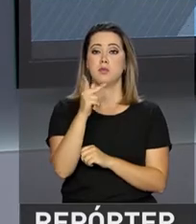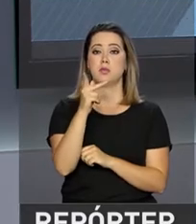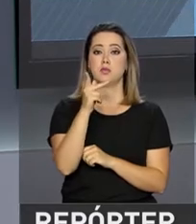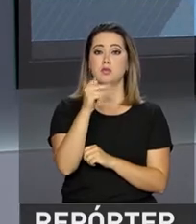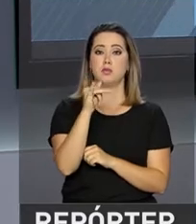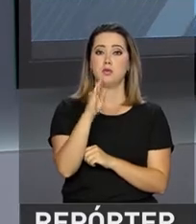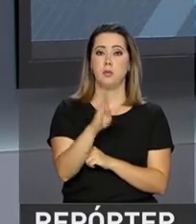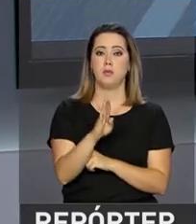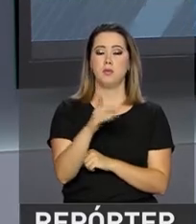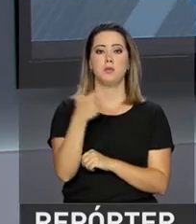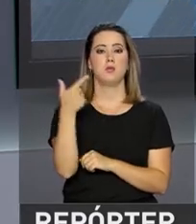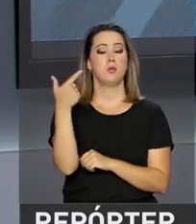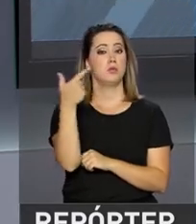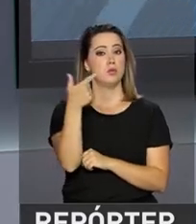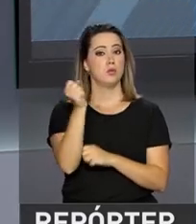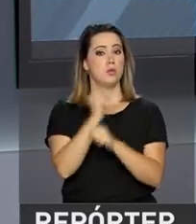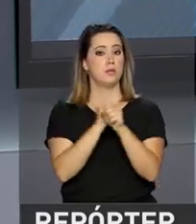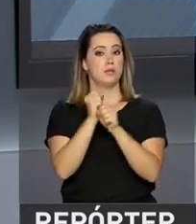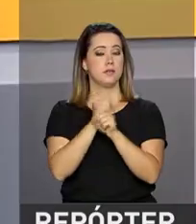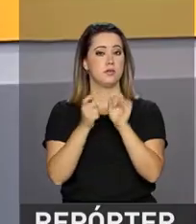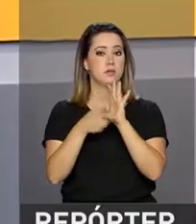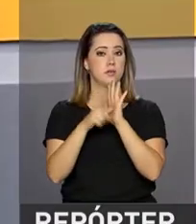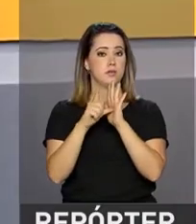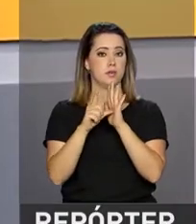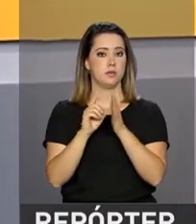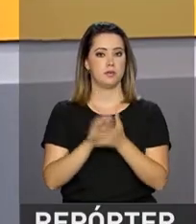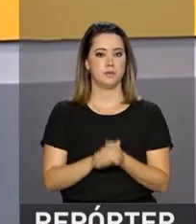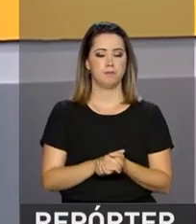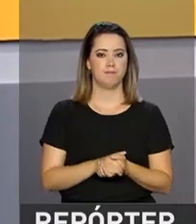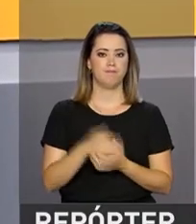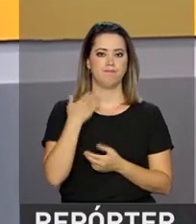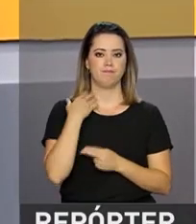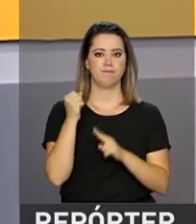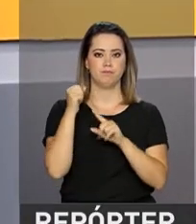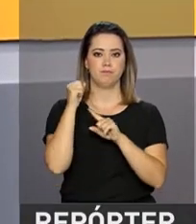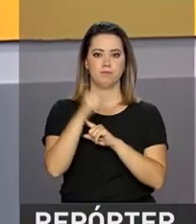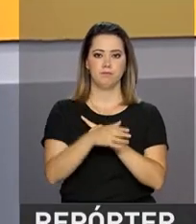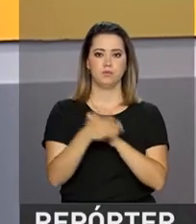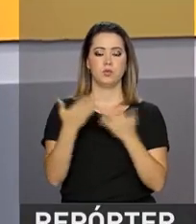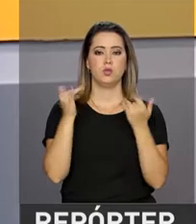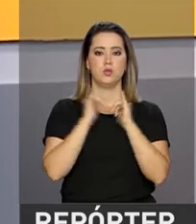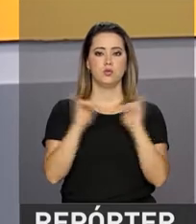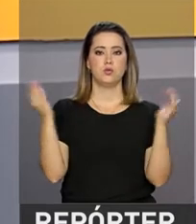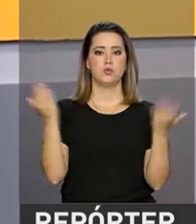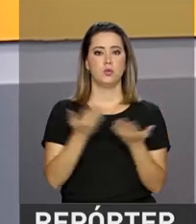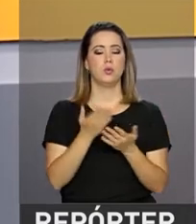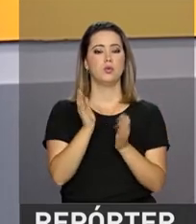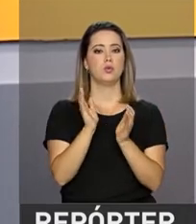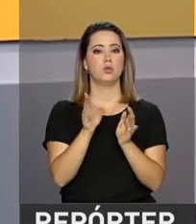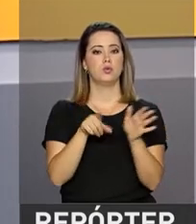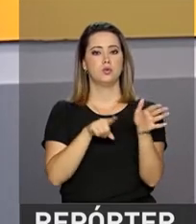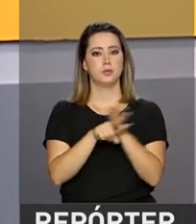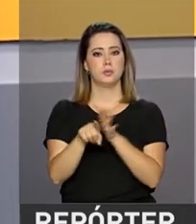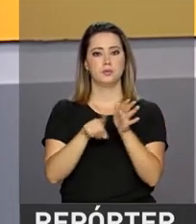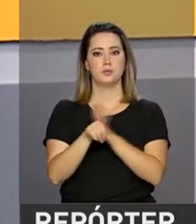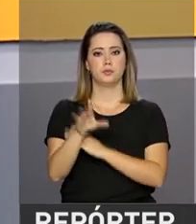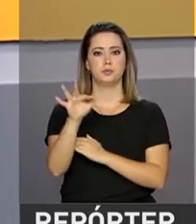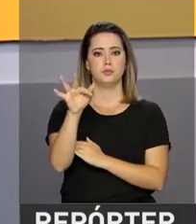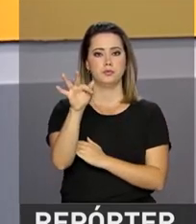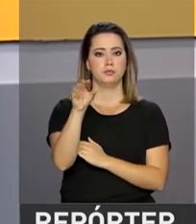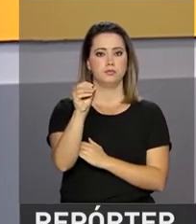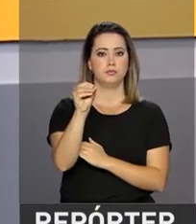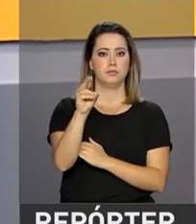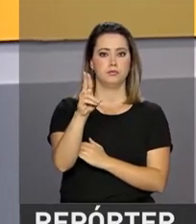do PIB de dois anos antes. E o Banco Central divulgou hoje o boletim Focus com as projeções do